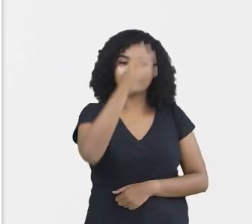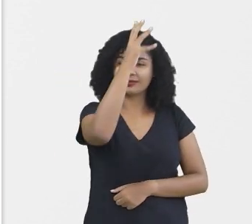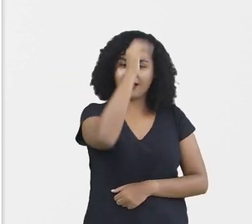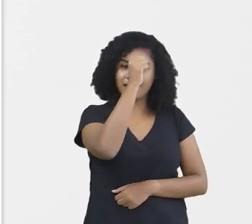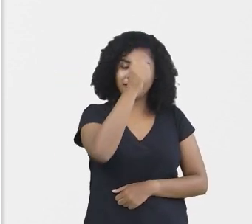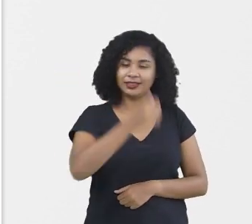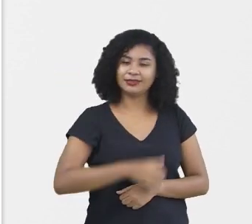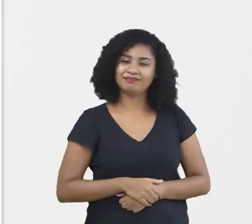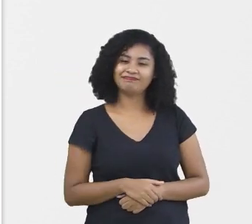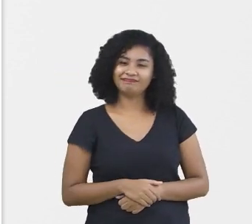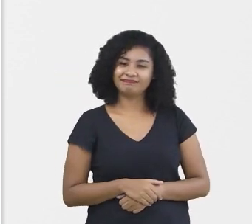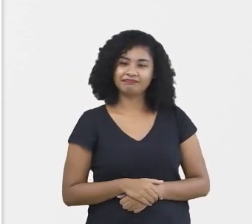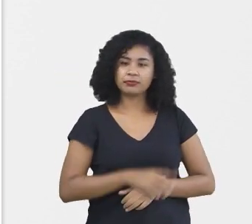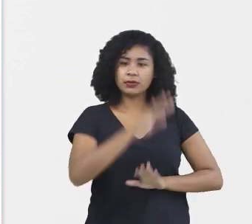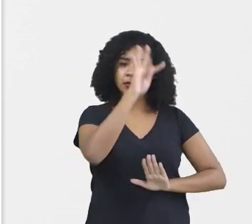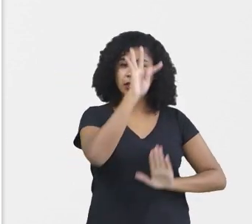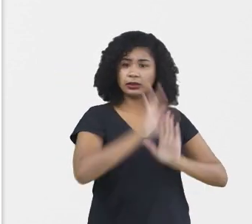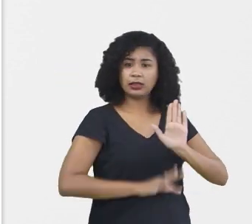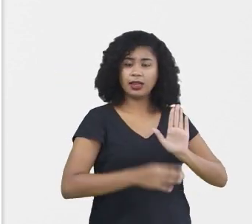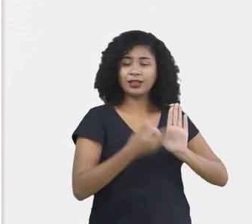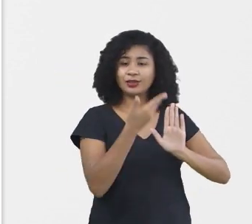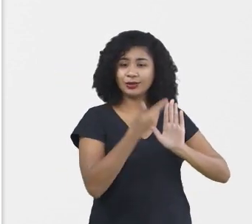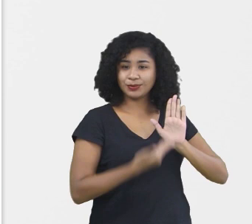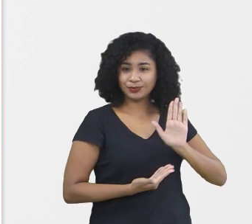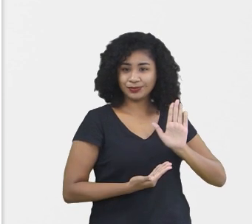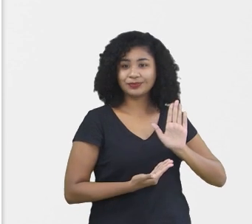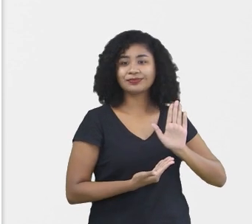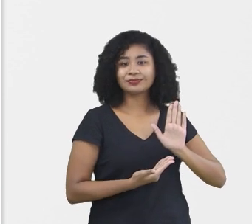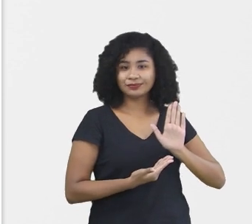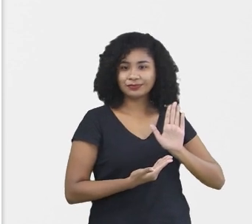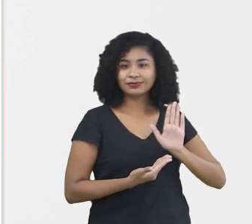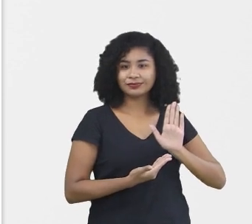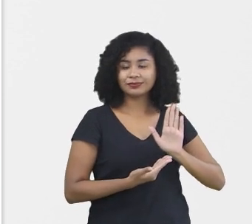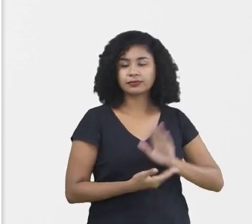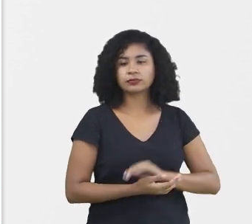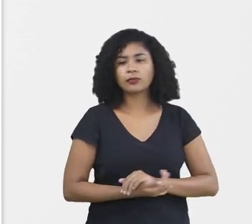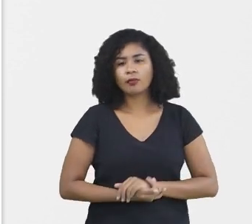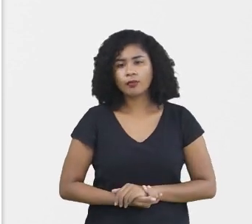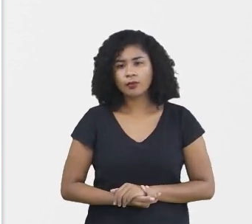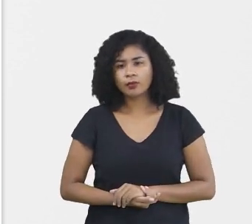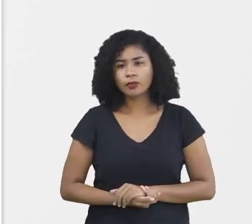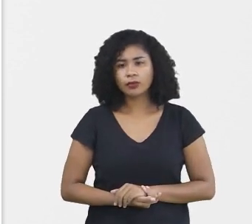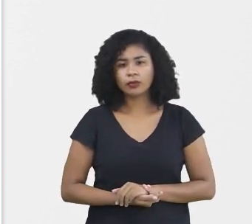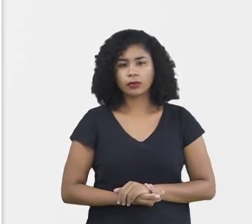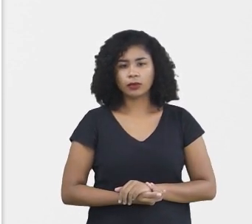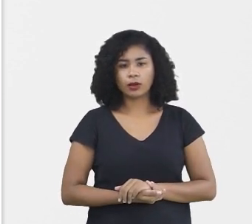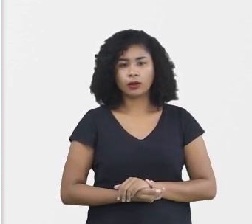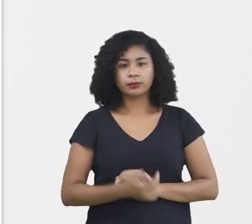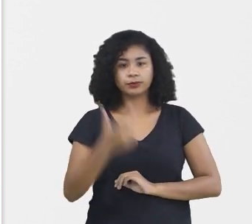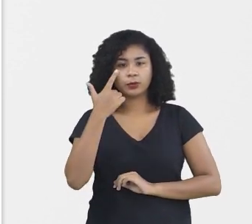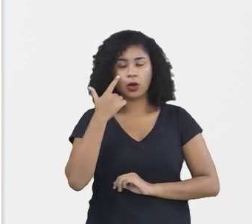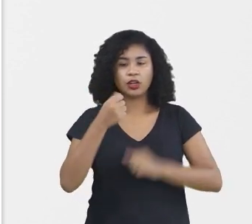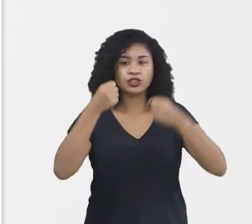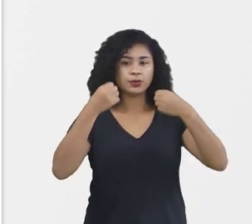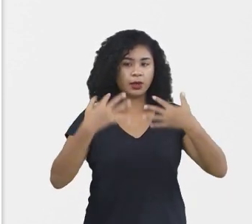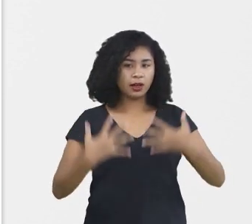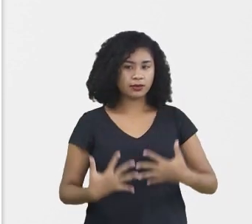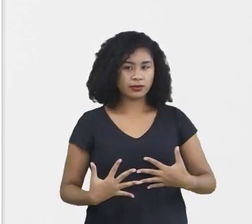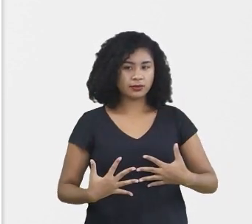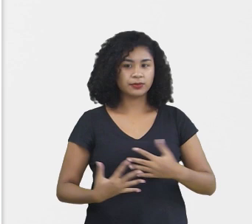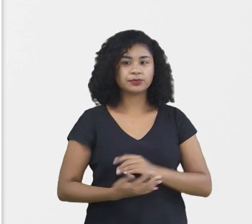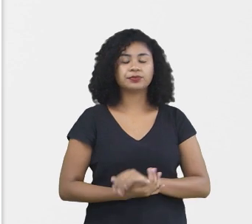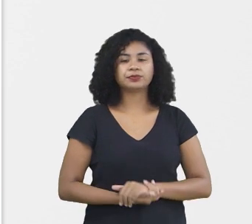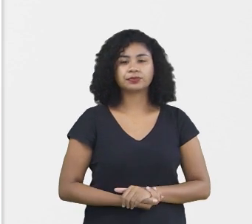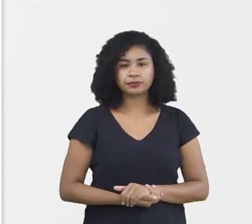esse texto, gente, é interpretação textual pura, tá? No comentário da questão, vamos lá.